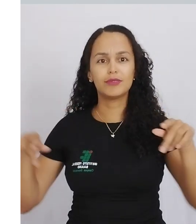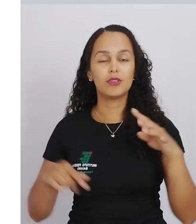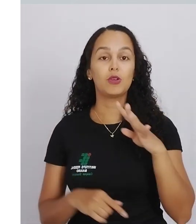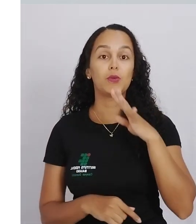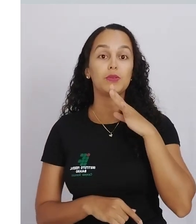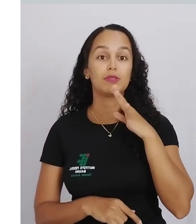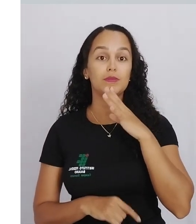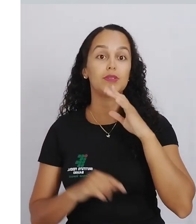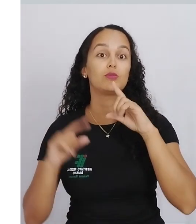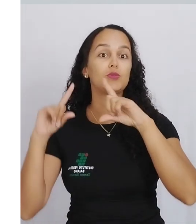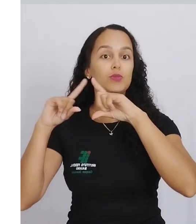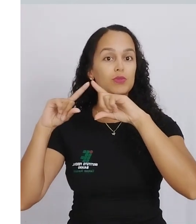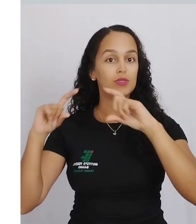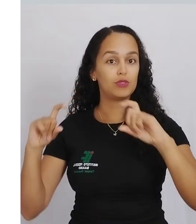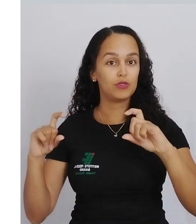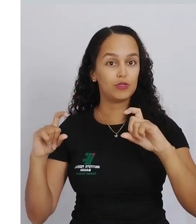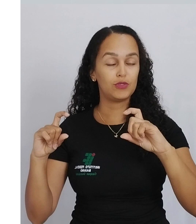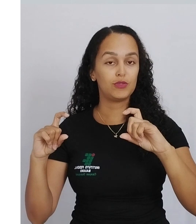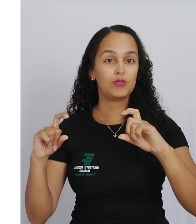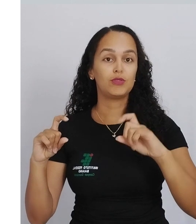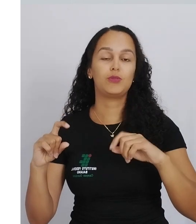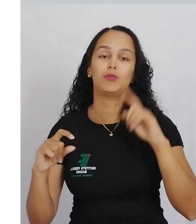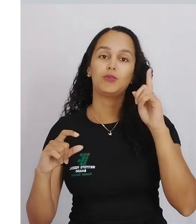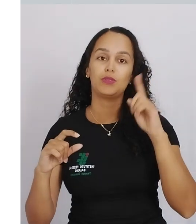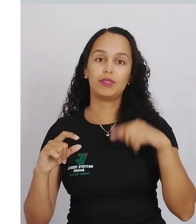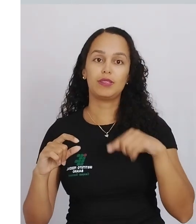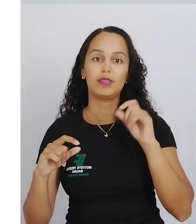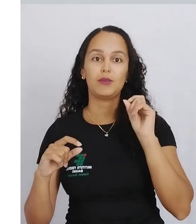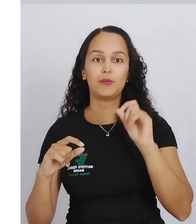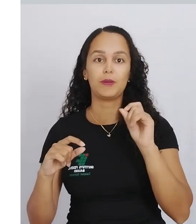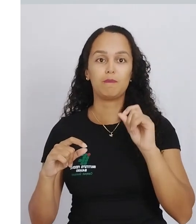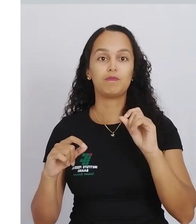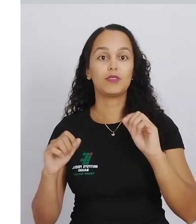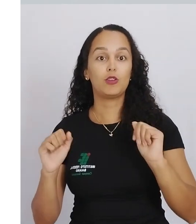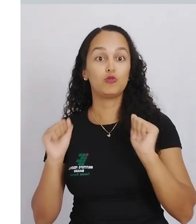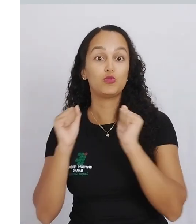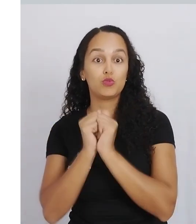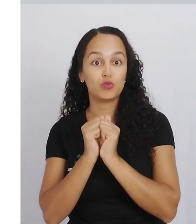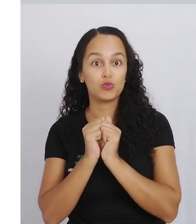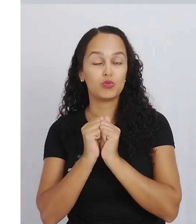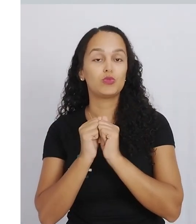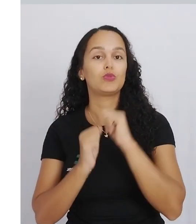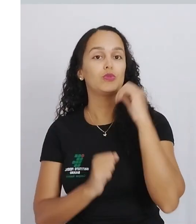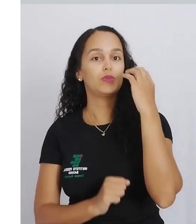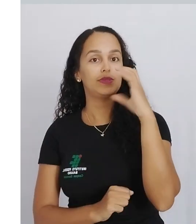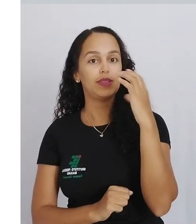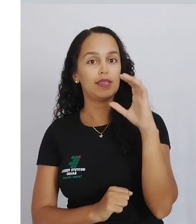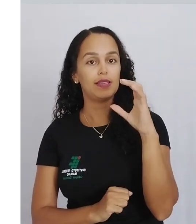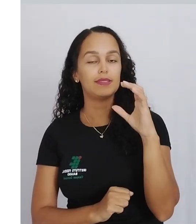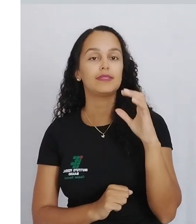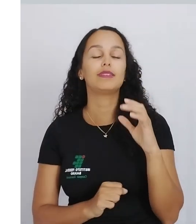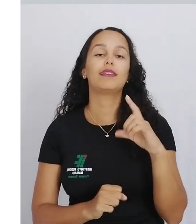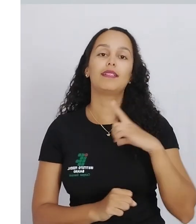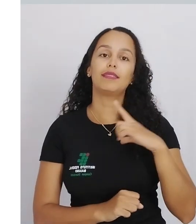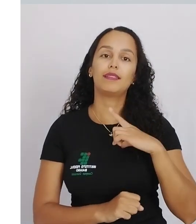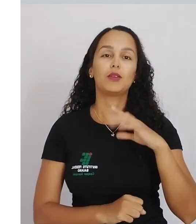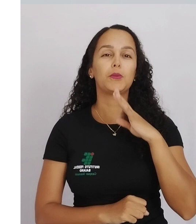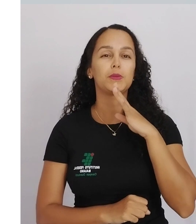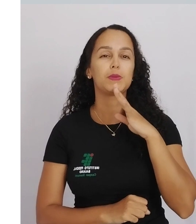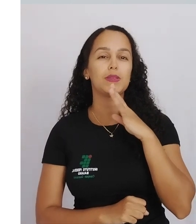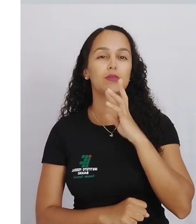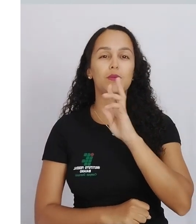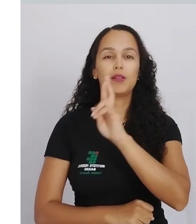conhecimento científico, que é o que é atrelado, né? O que compõe a ciência. Existe o